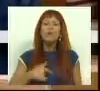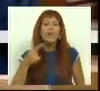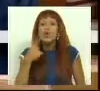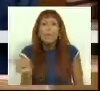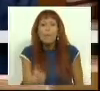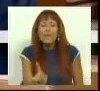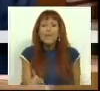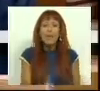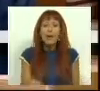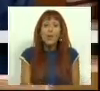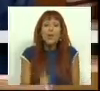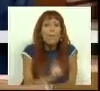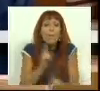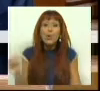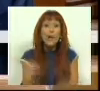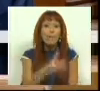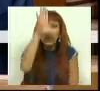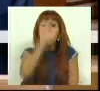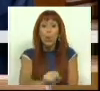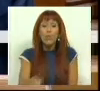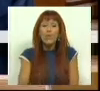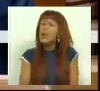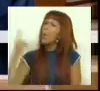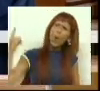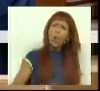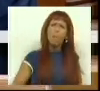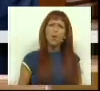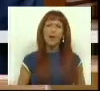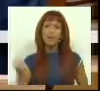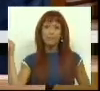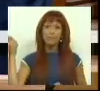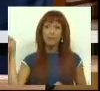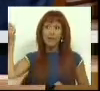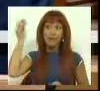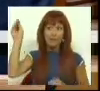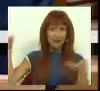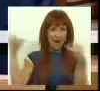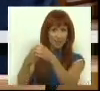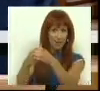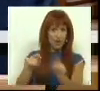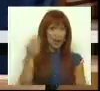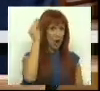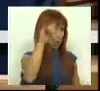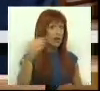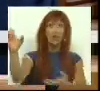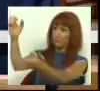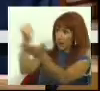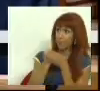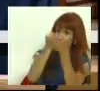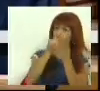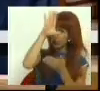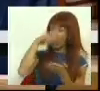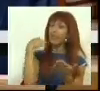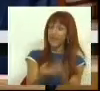não entendem são as razões que levam o Governo a não impor à Caixa Geral de Depósitos e aos bancos que receberam apoios do